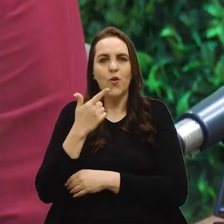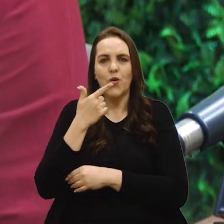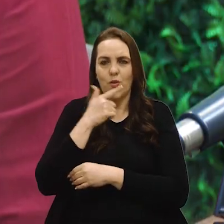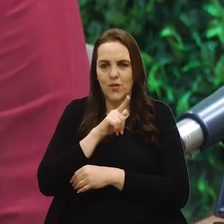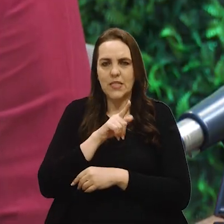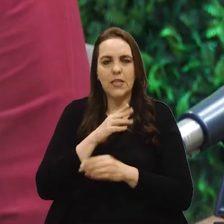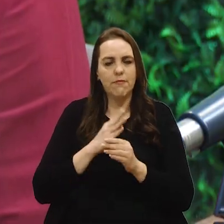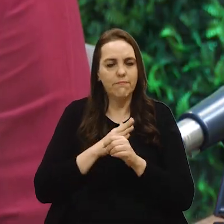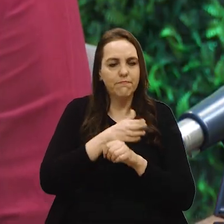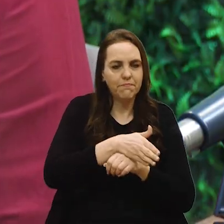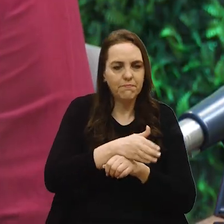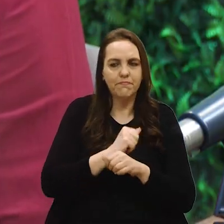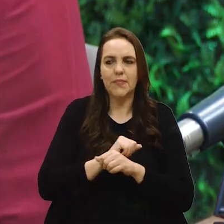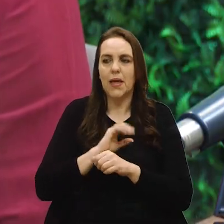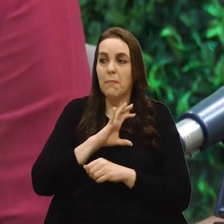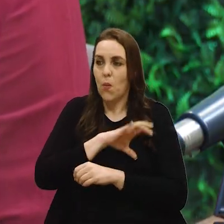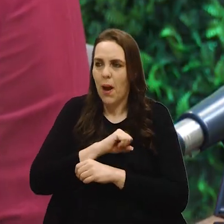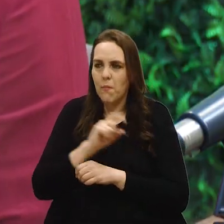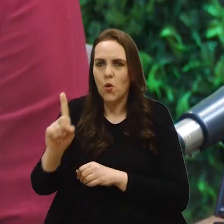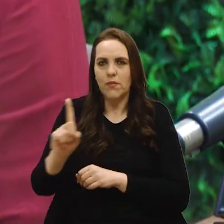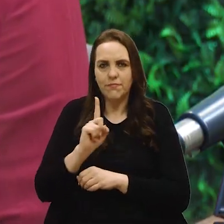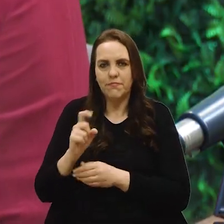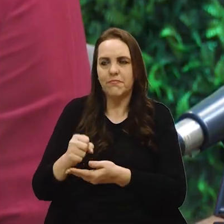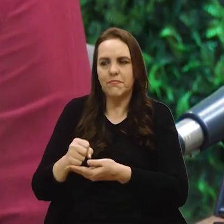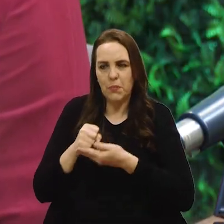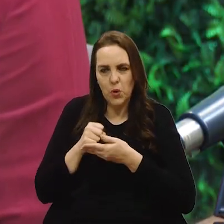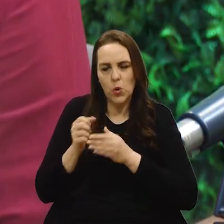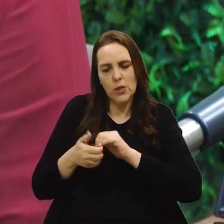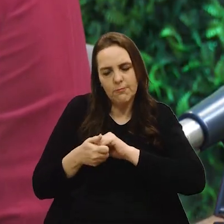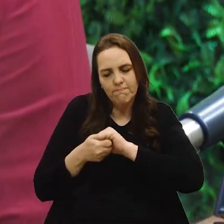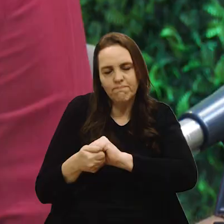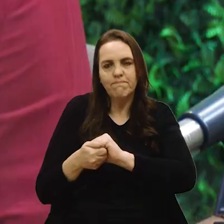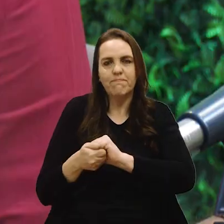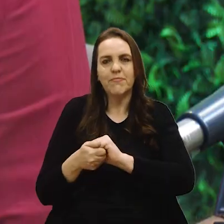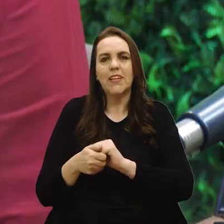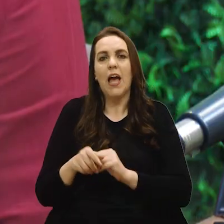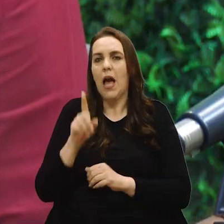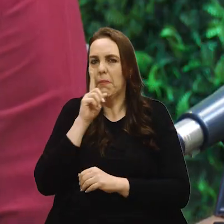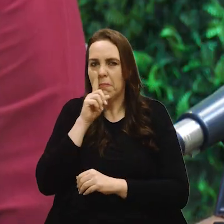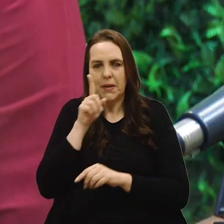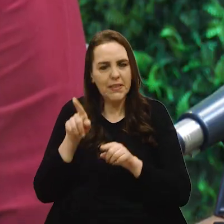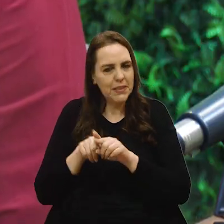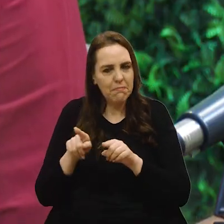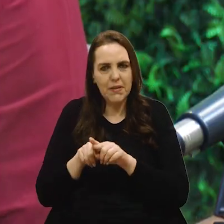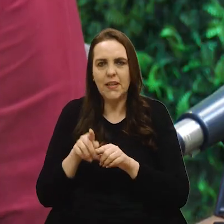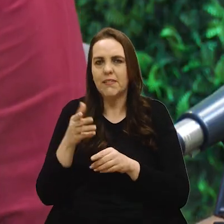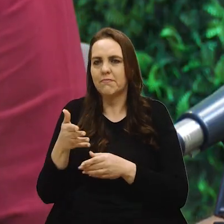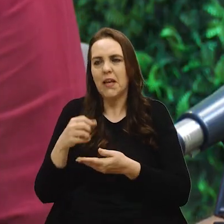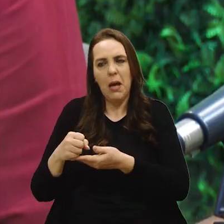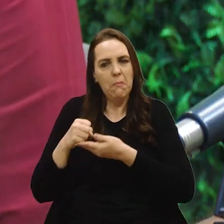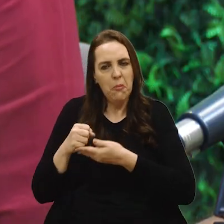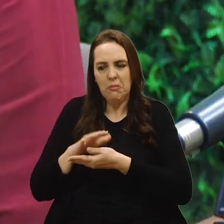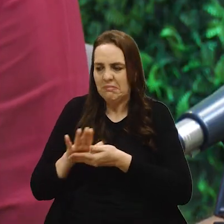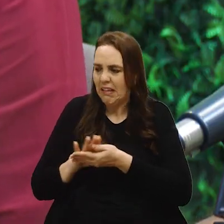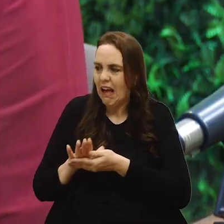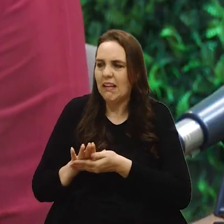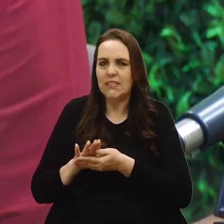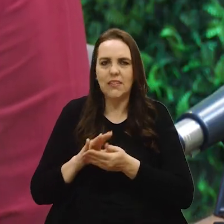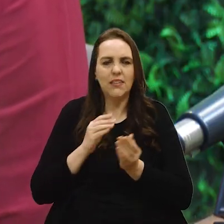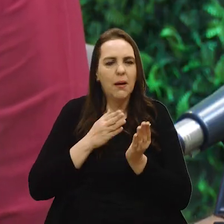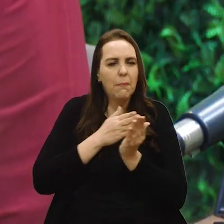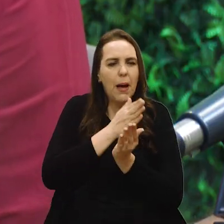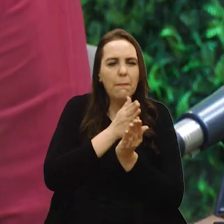achei um amor que me deu a mão e tá me levando. É a chave da minha mãe, que eu não teria mais apoio na